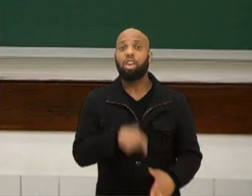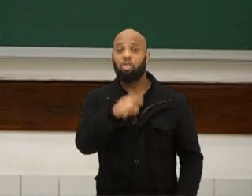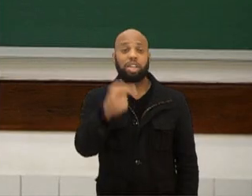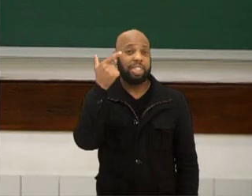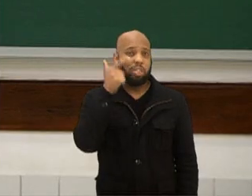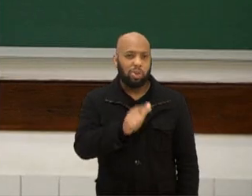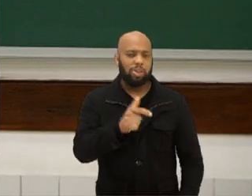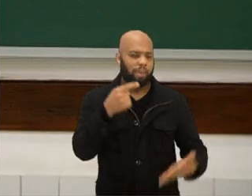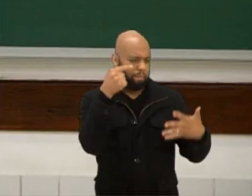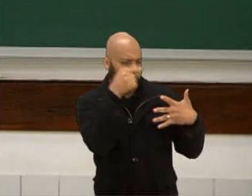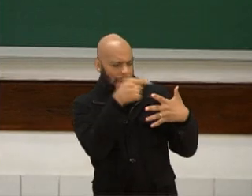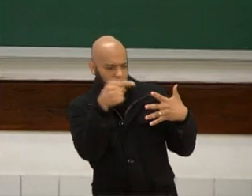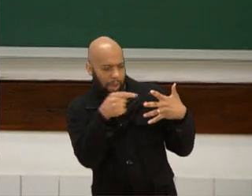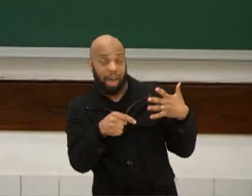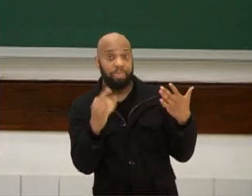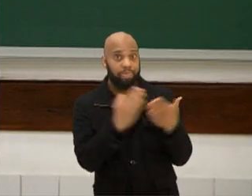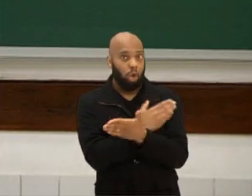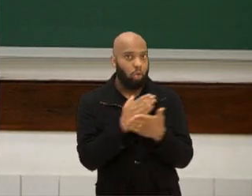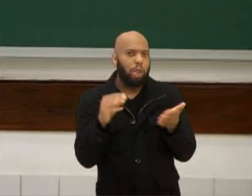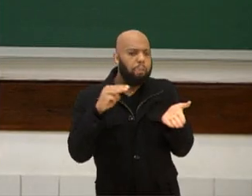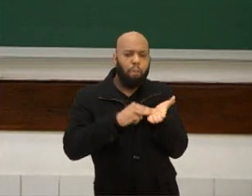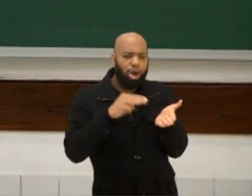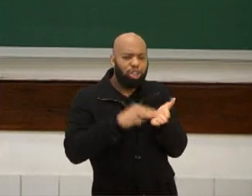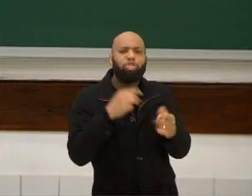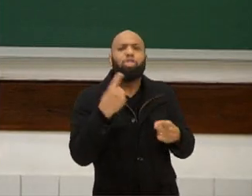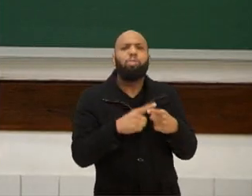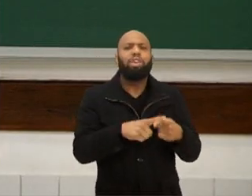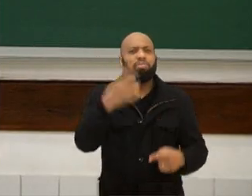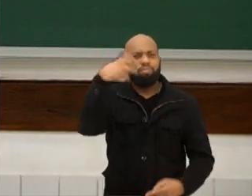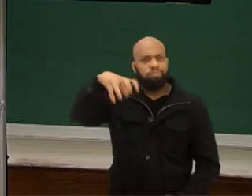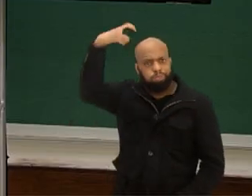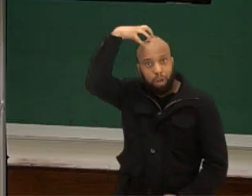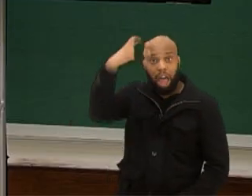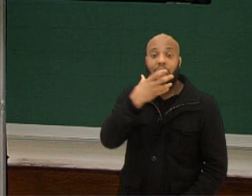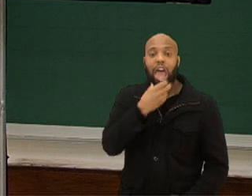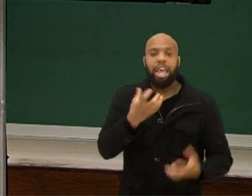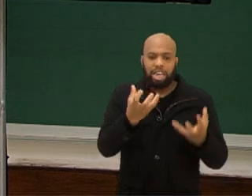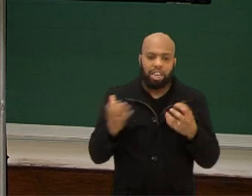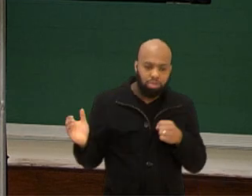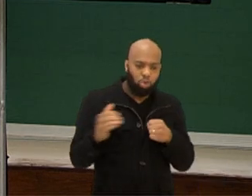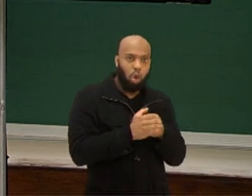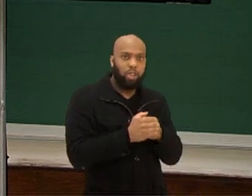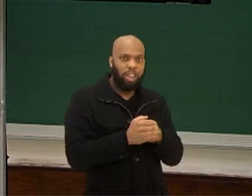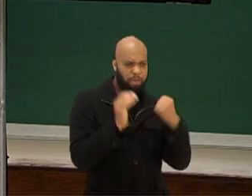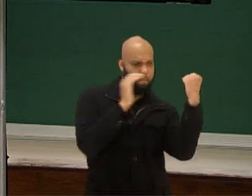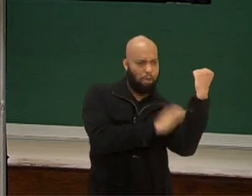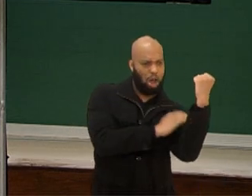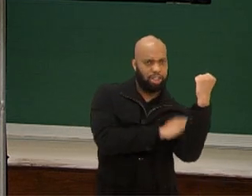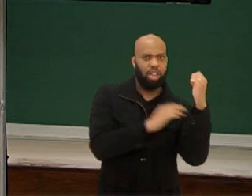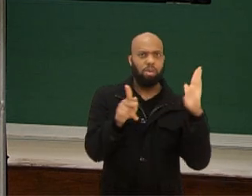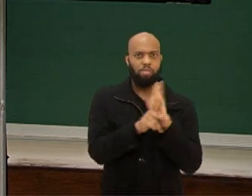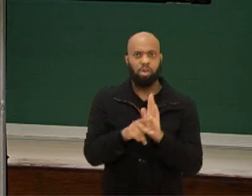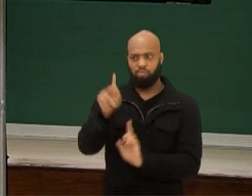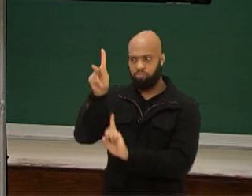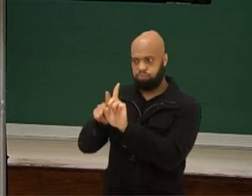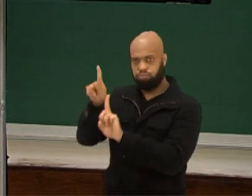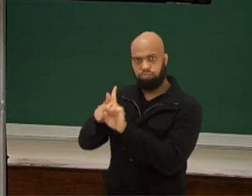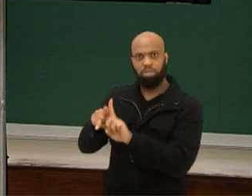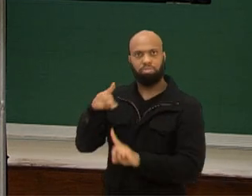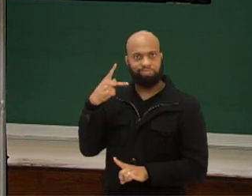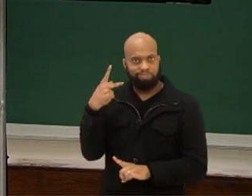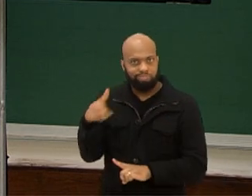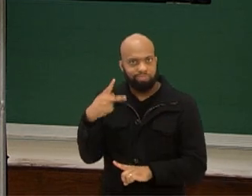Conseguiram levantar aí algumas hipóteses do porquê o rei queria esconder esses poderes da personagem,